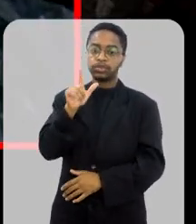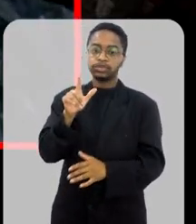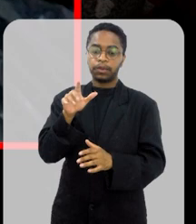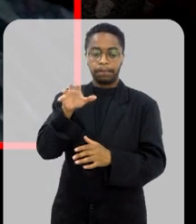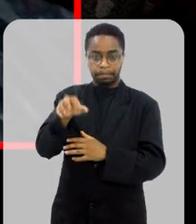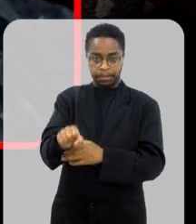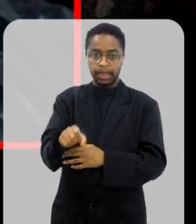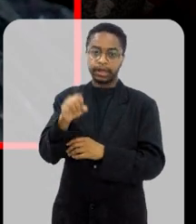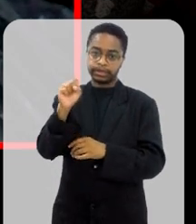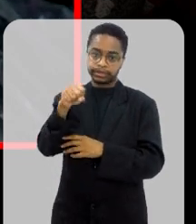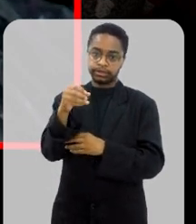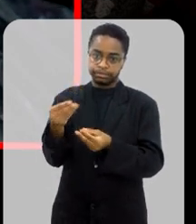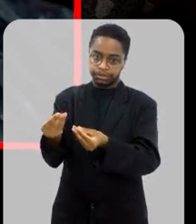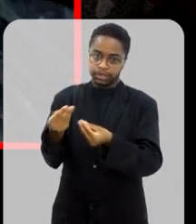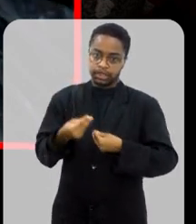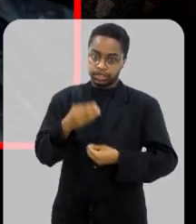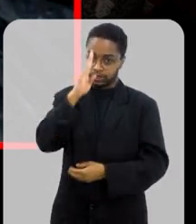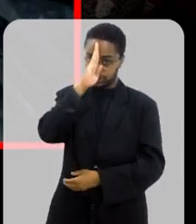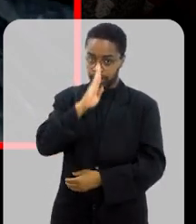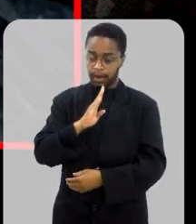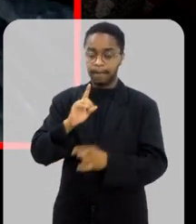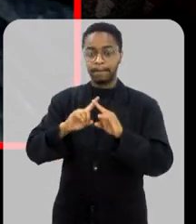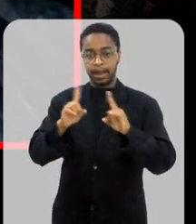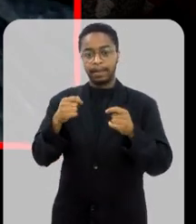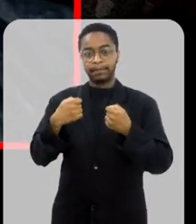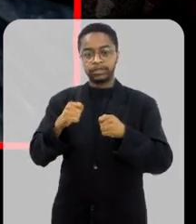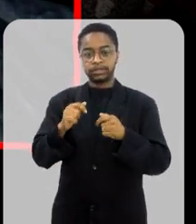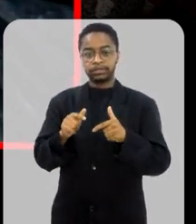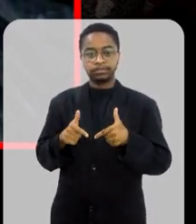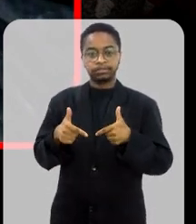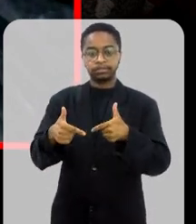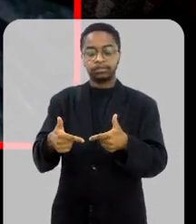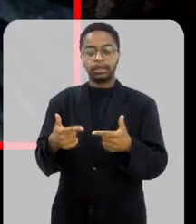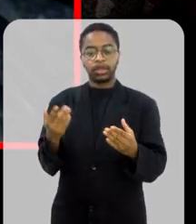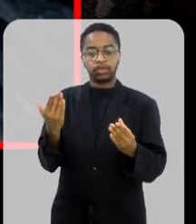consigo pegar essa medicação, sim, de graça, né? Mas eu entrei